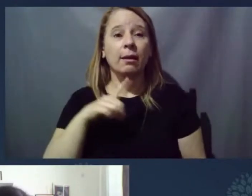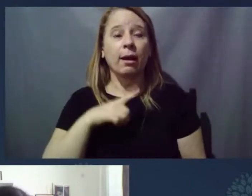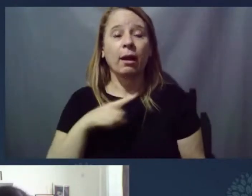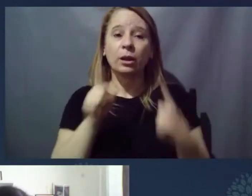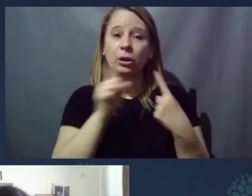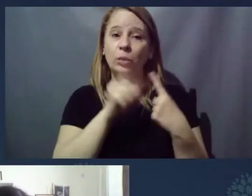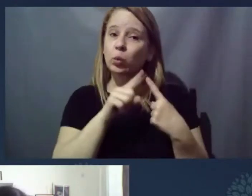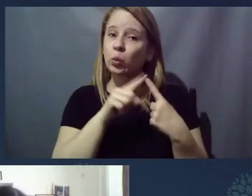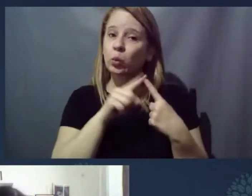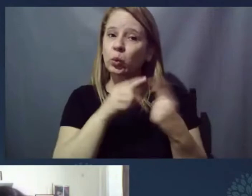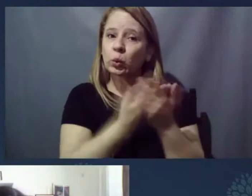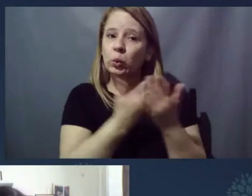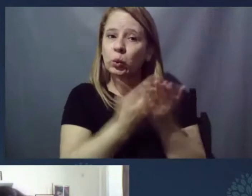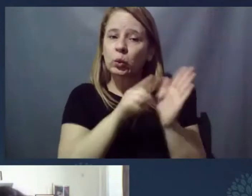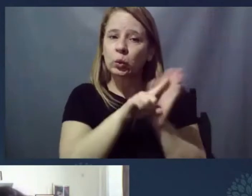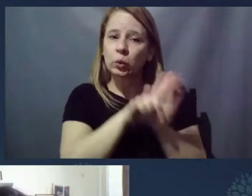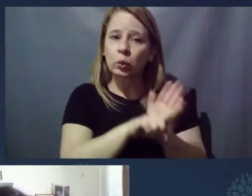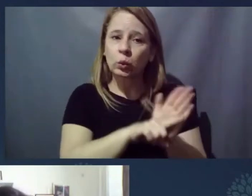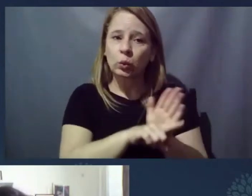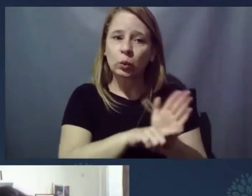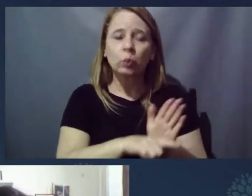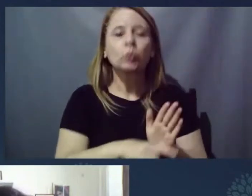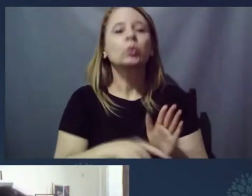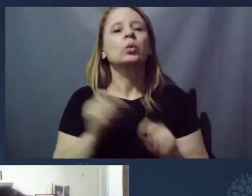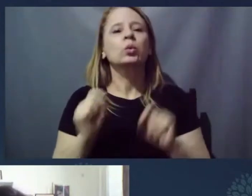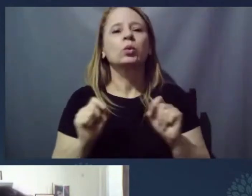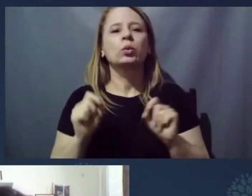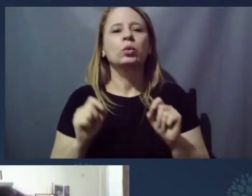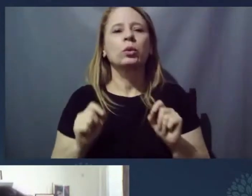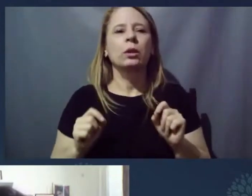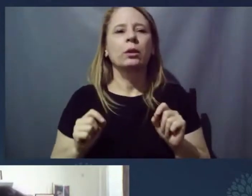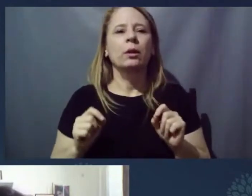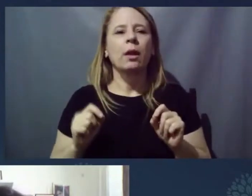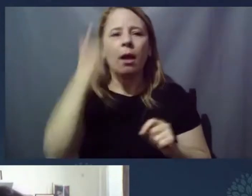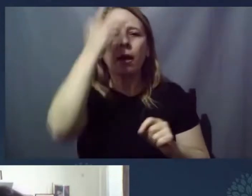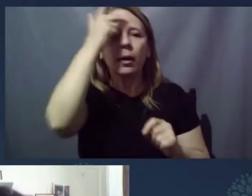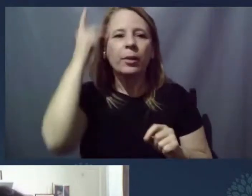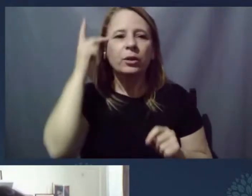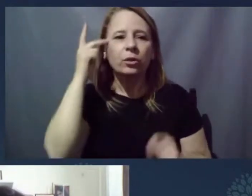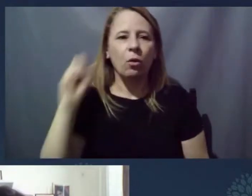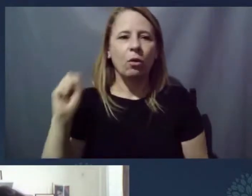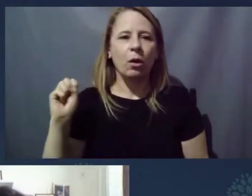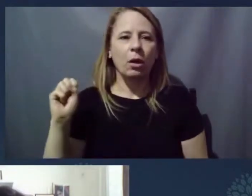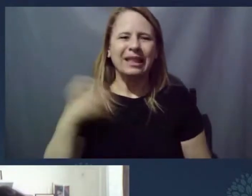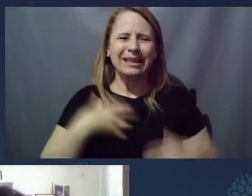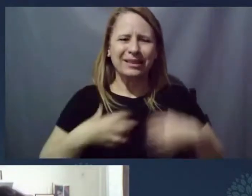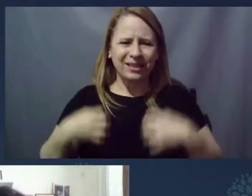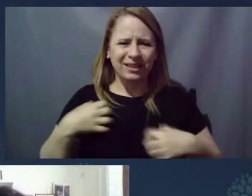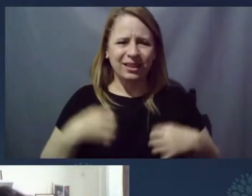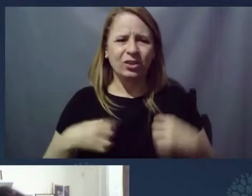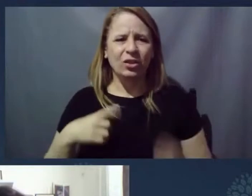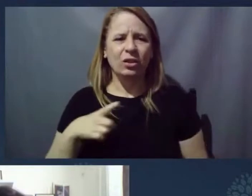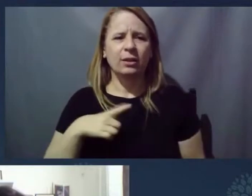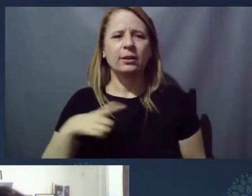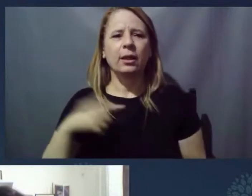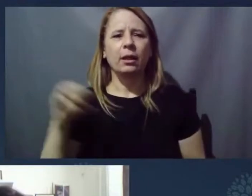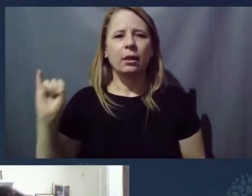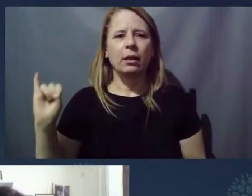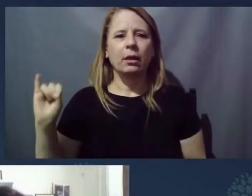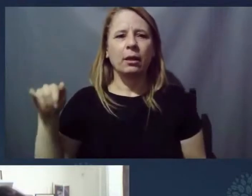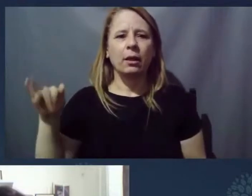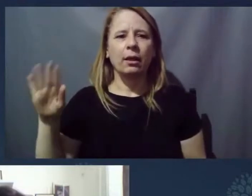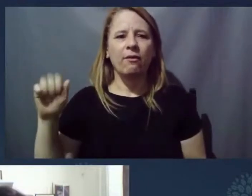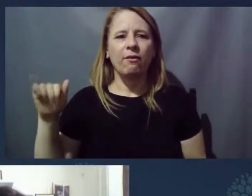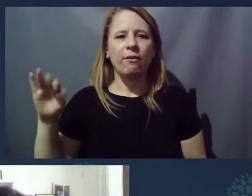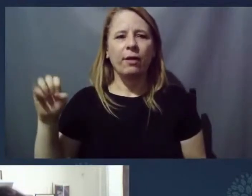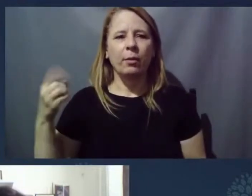muito em estudo, que é próprio inflamatório, porque a gente, quando está estressado, a gente muda até a parte de produção de mediadores no